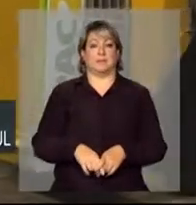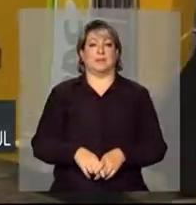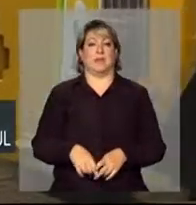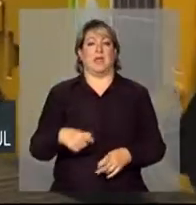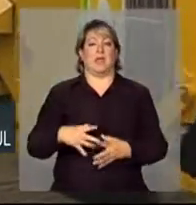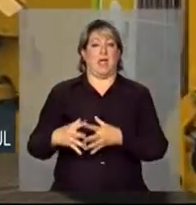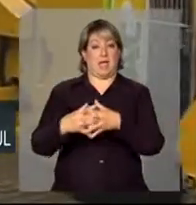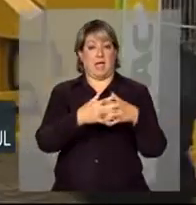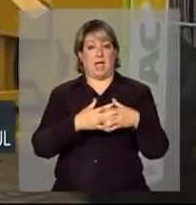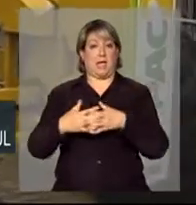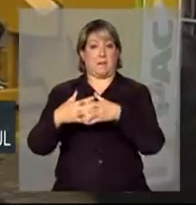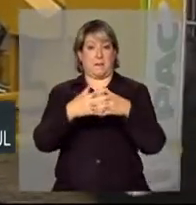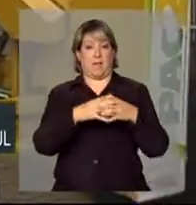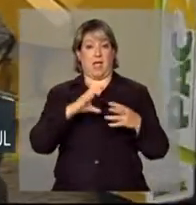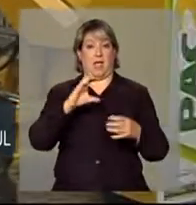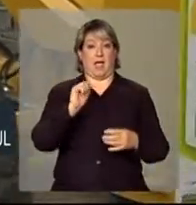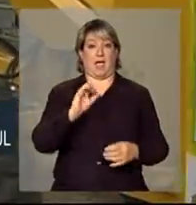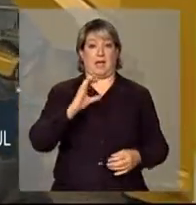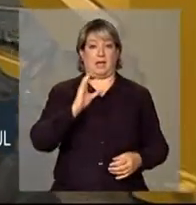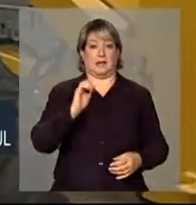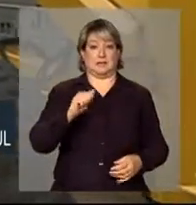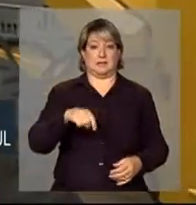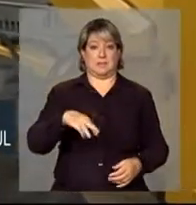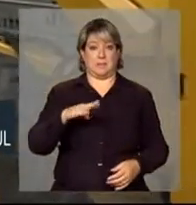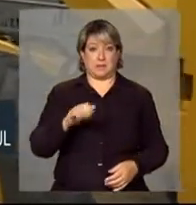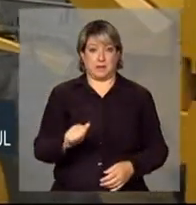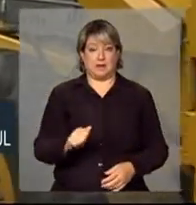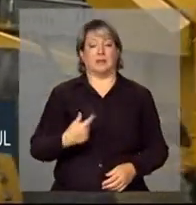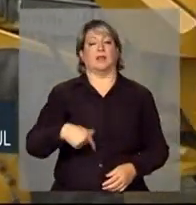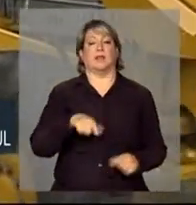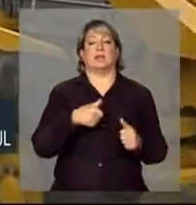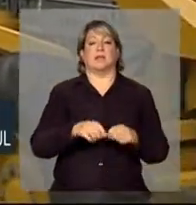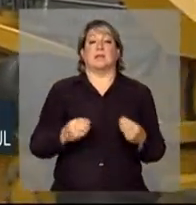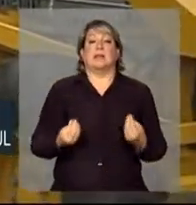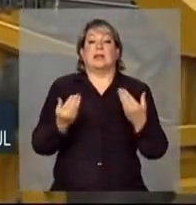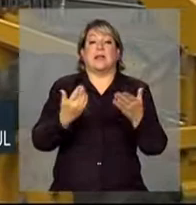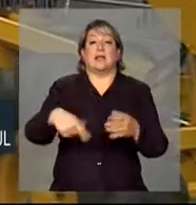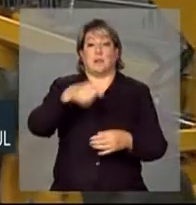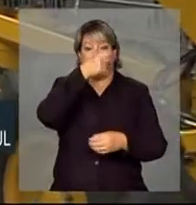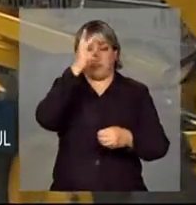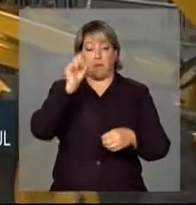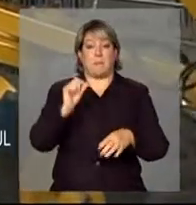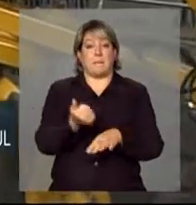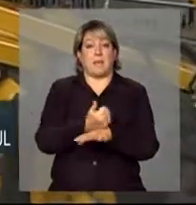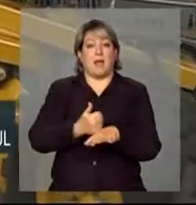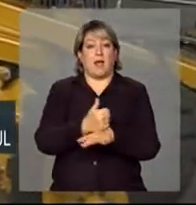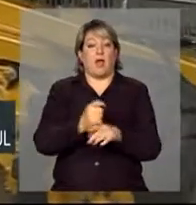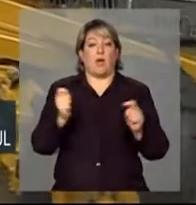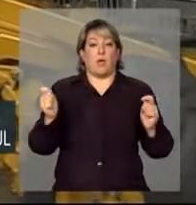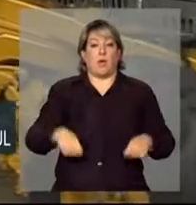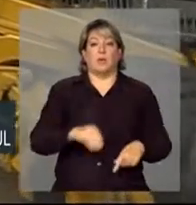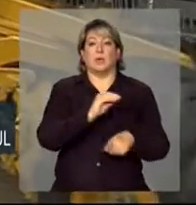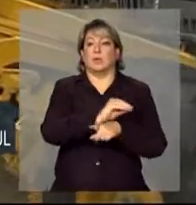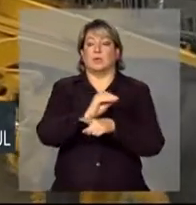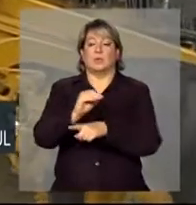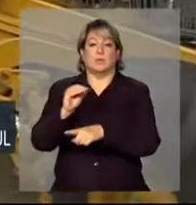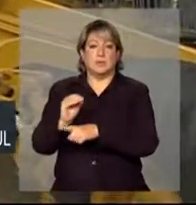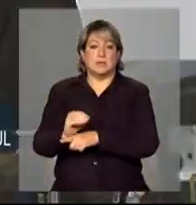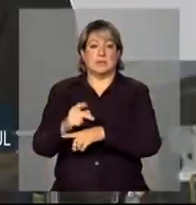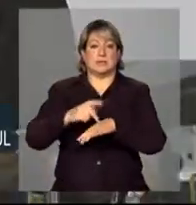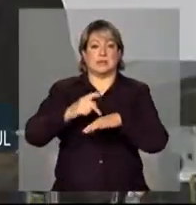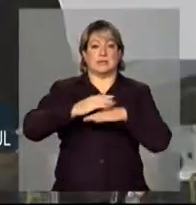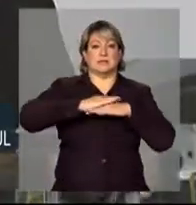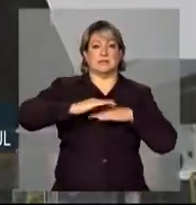um caminhão caçamba, nós estamos dotando as prefeituras de melhores condições de cuidar das estradas